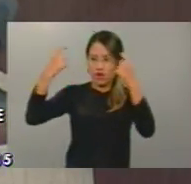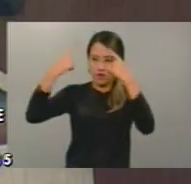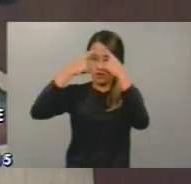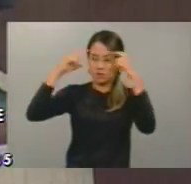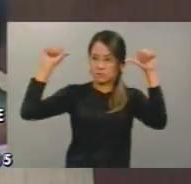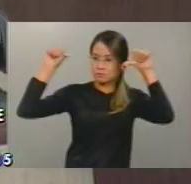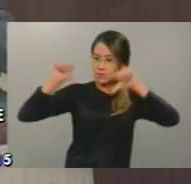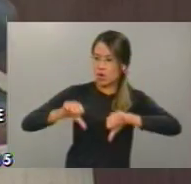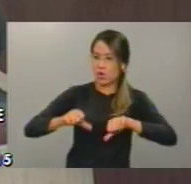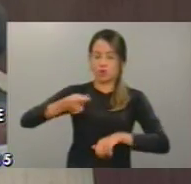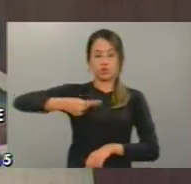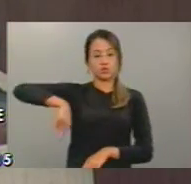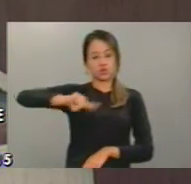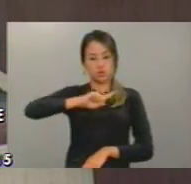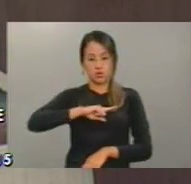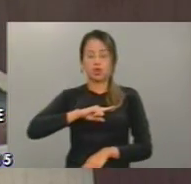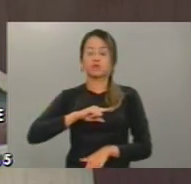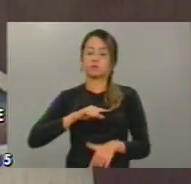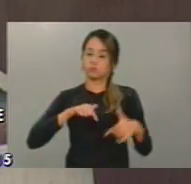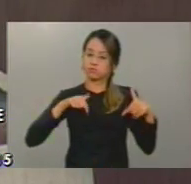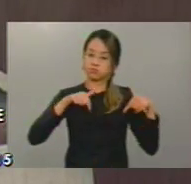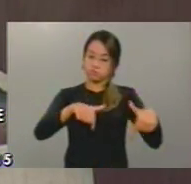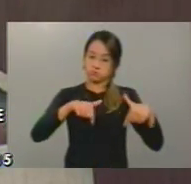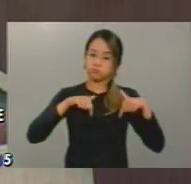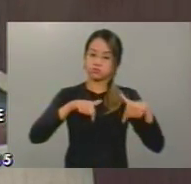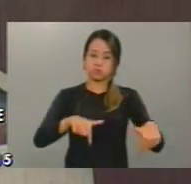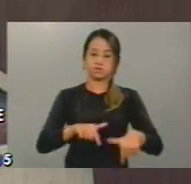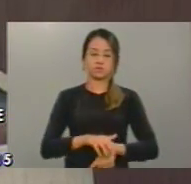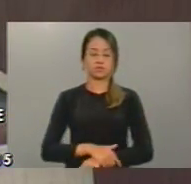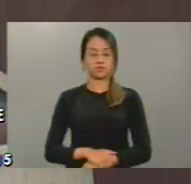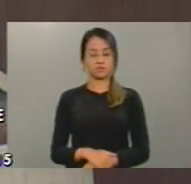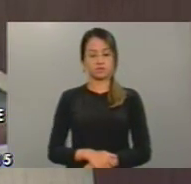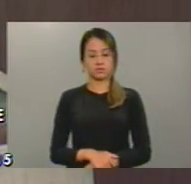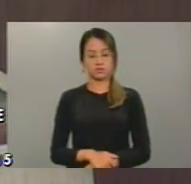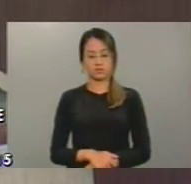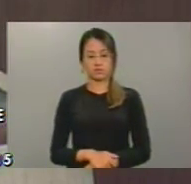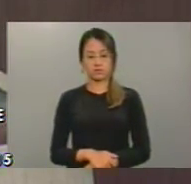vamos seguir perseguindo este objetivo. Tivemos aí o pronunciamento.